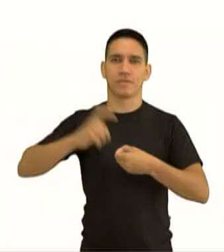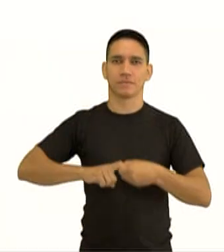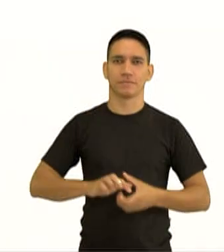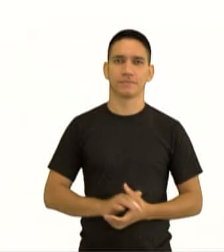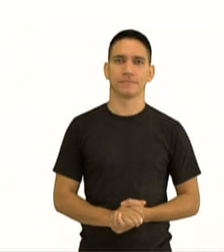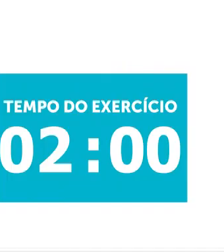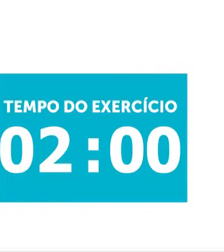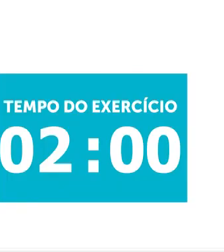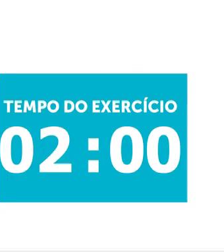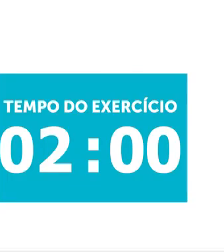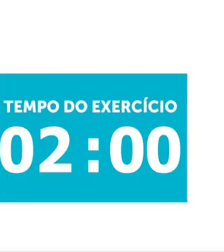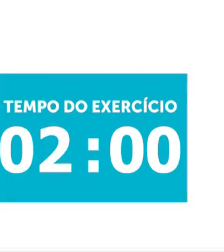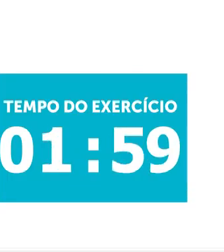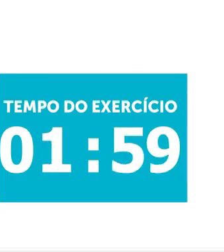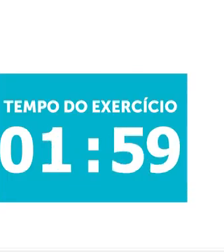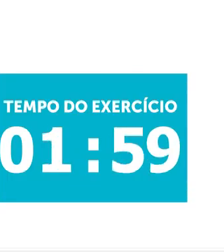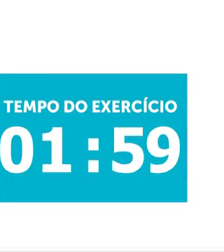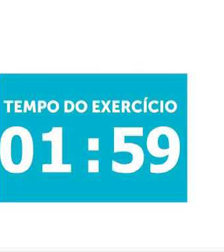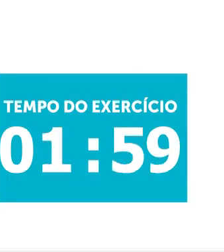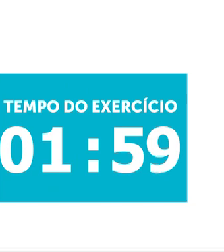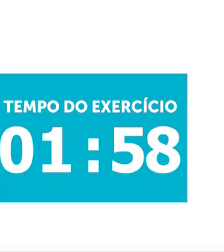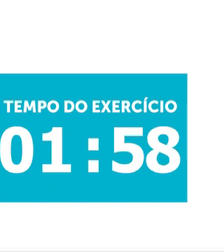volta.